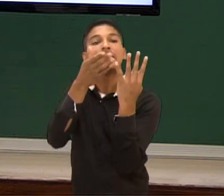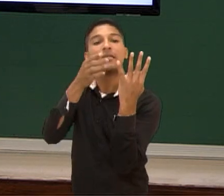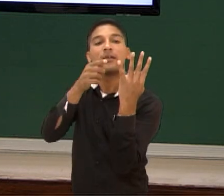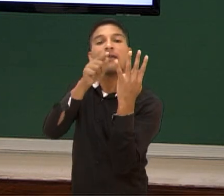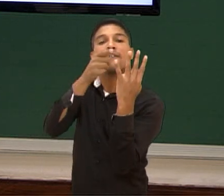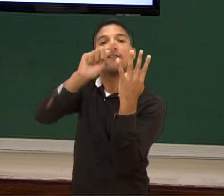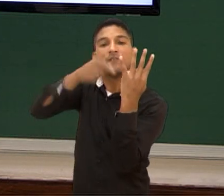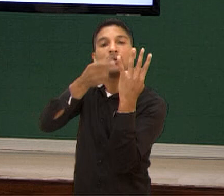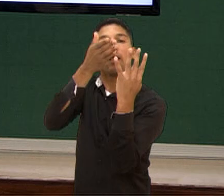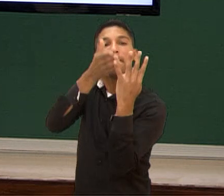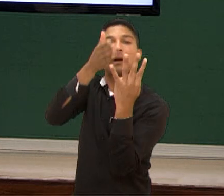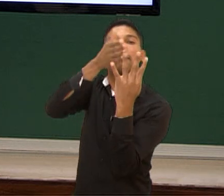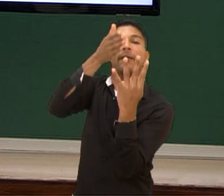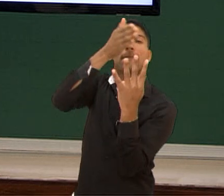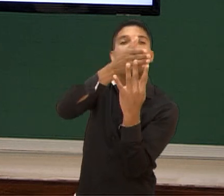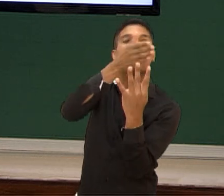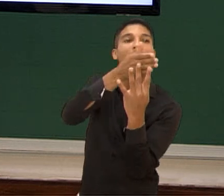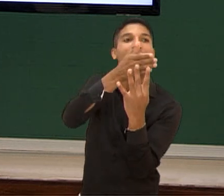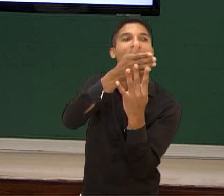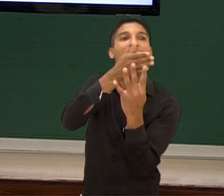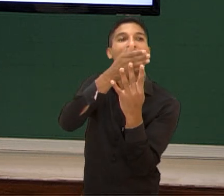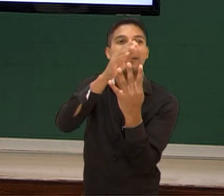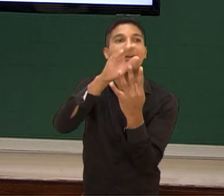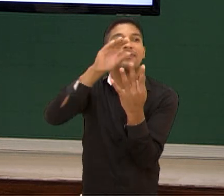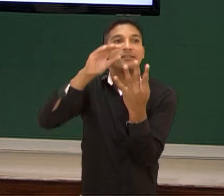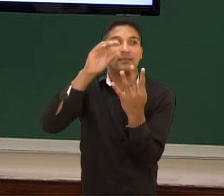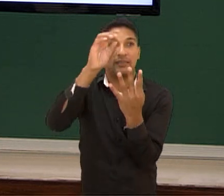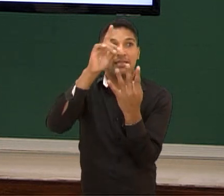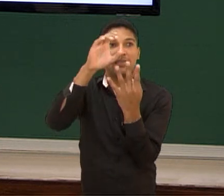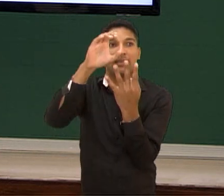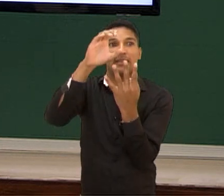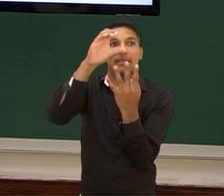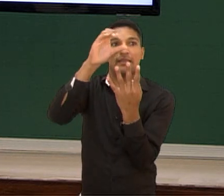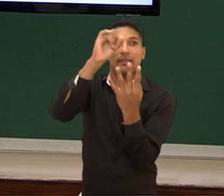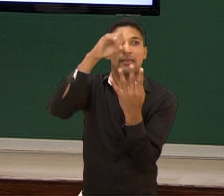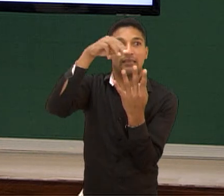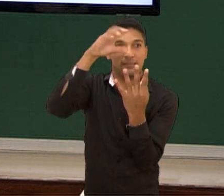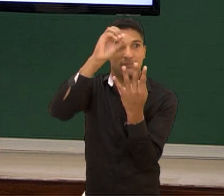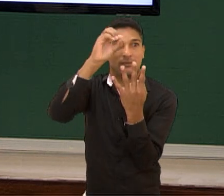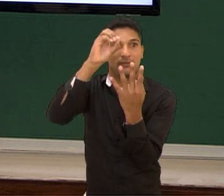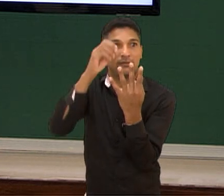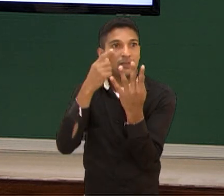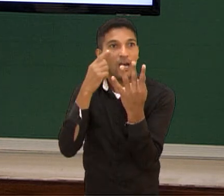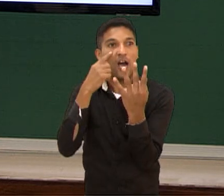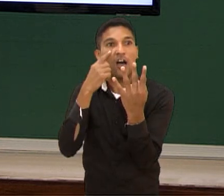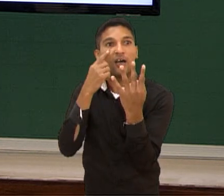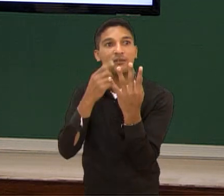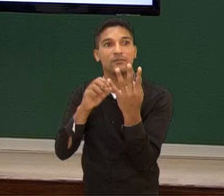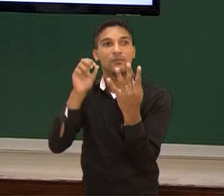casas depois da vírgula, eu vou ler o quê? Milésimos. Então, aqui, ó, 1234,